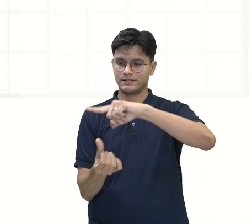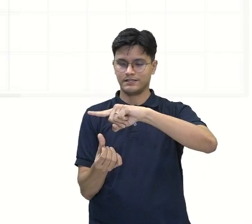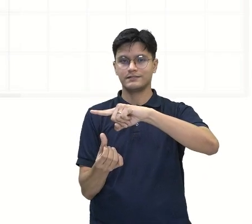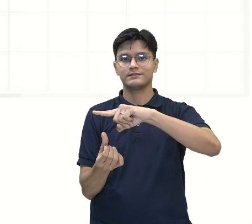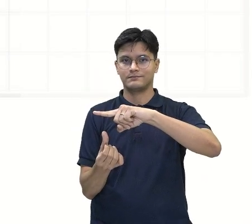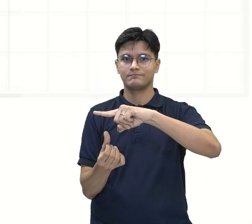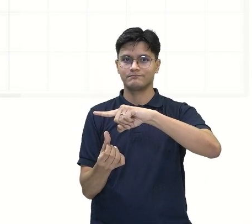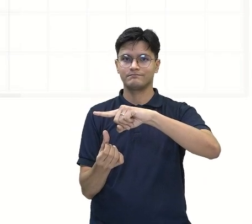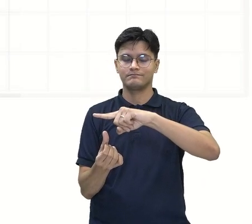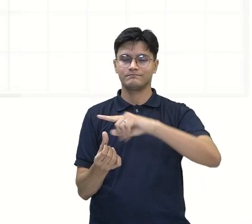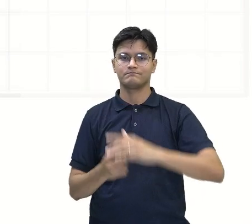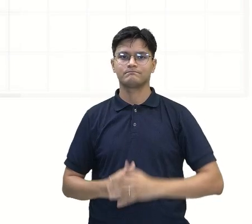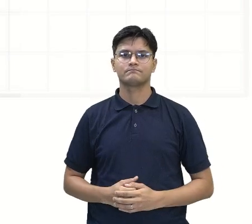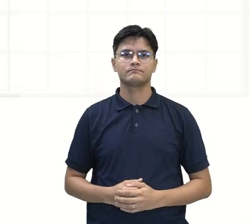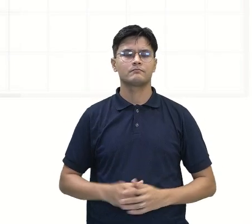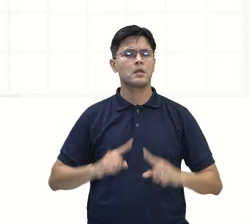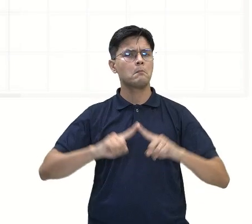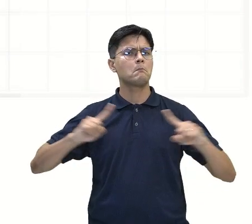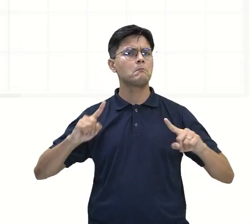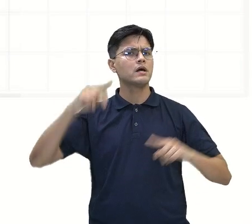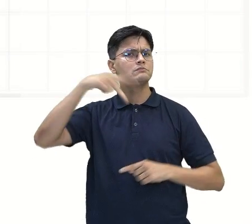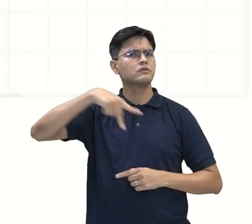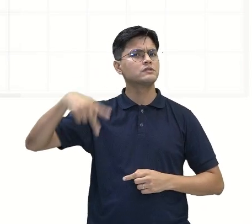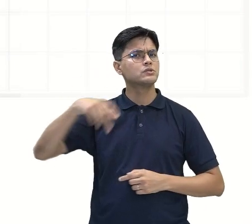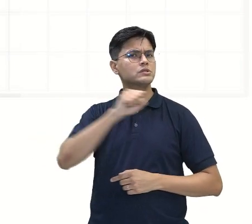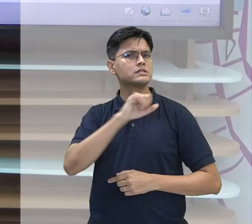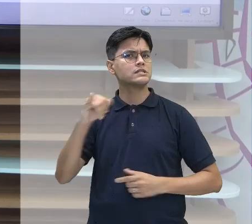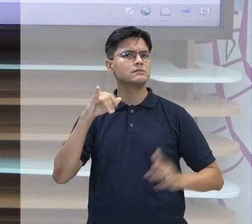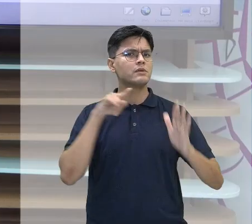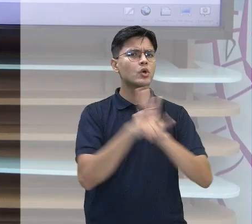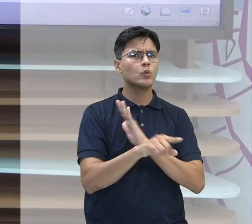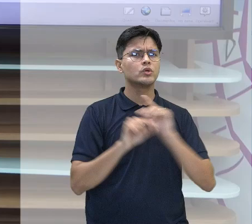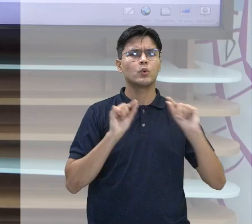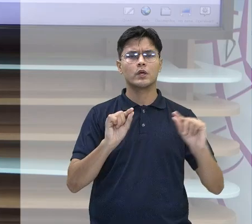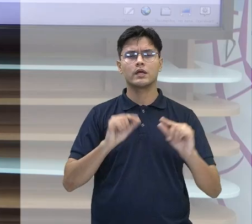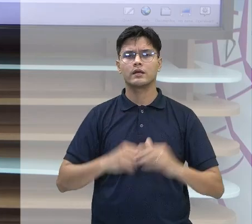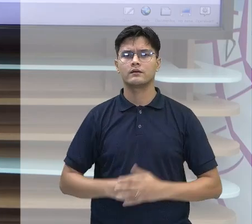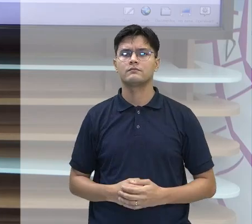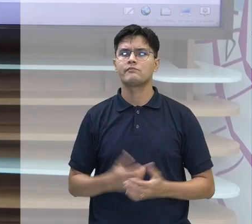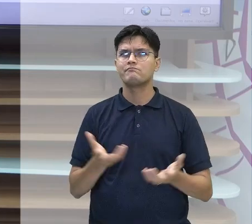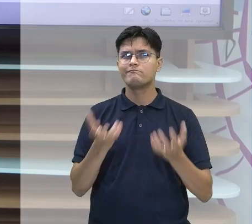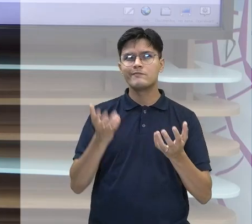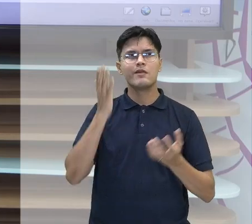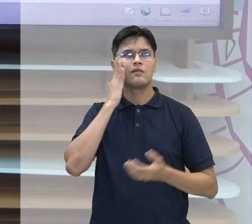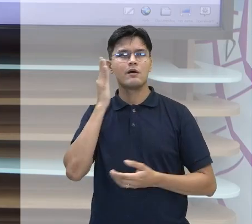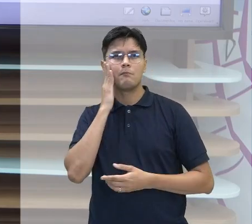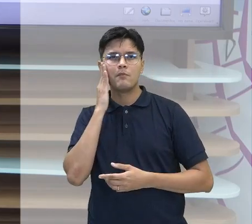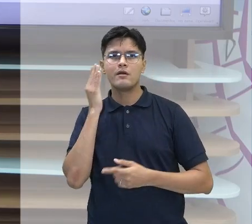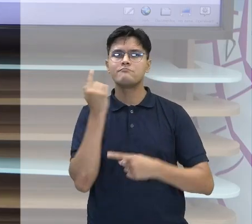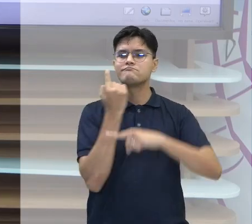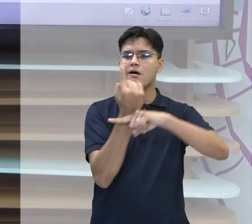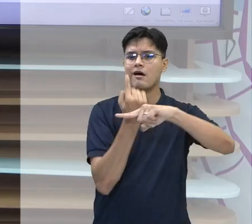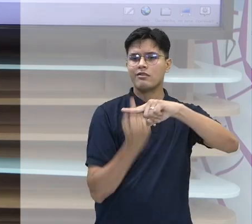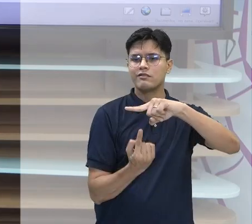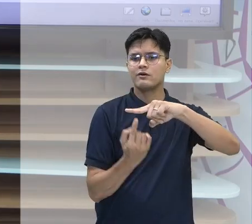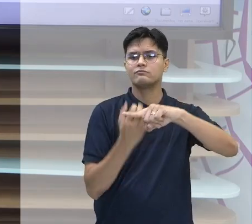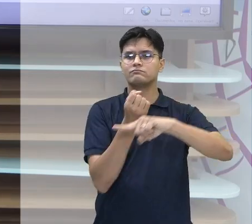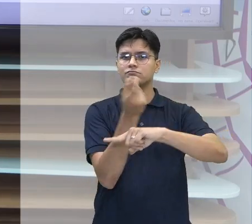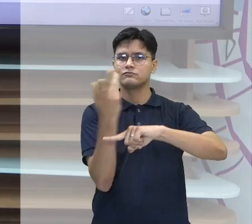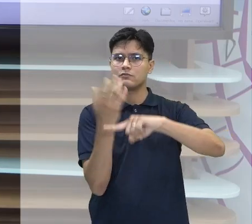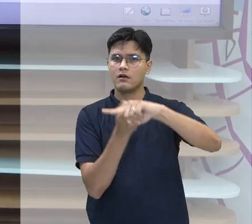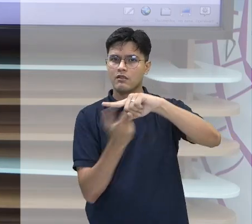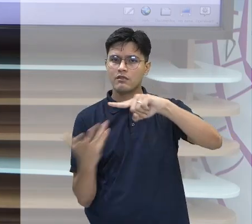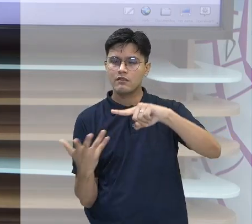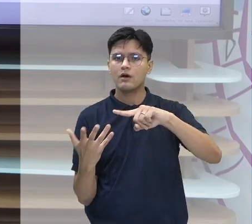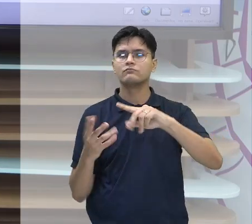denominador. Professor, mas se ele perguntasse a razão entre as populações de Belo Horizonte e